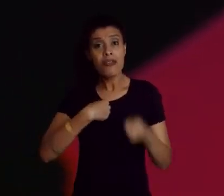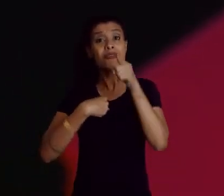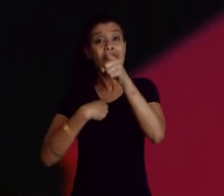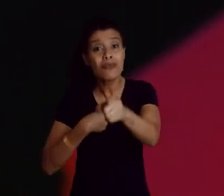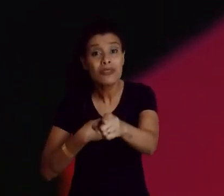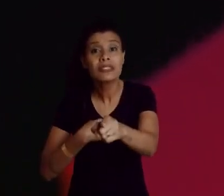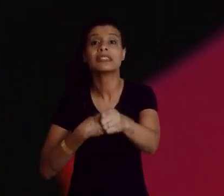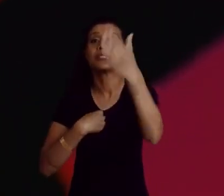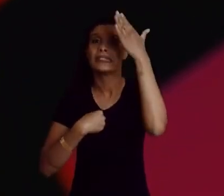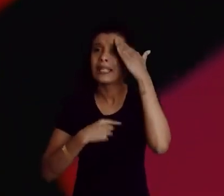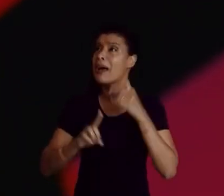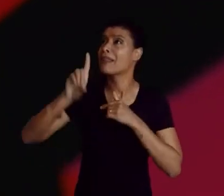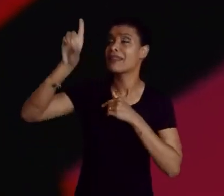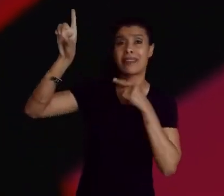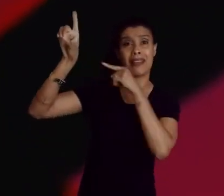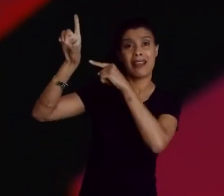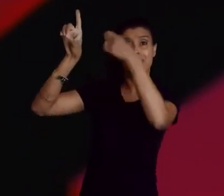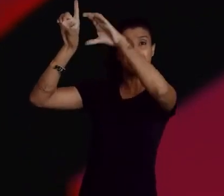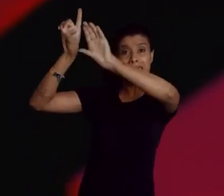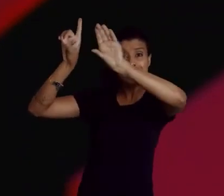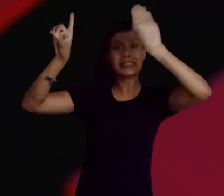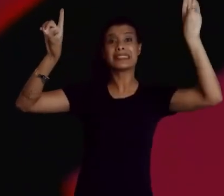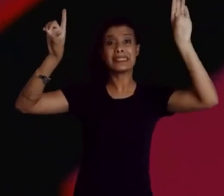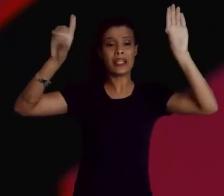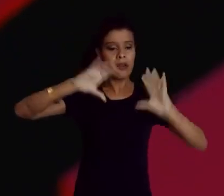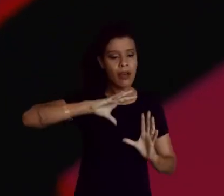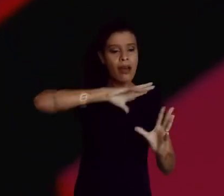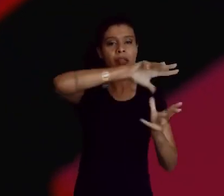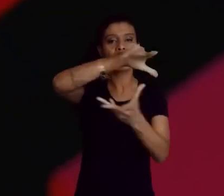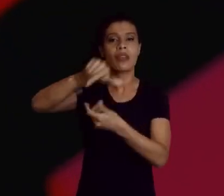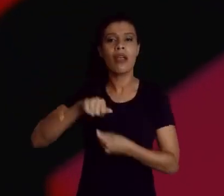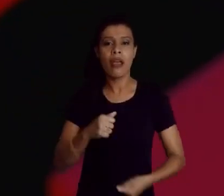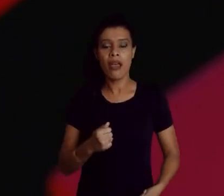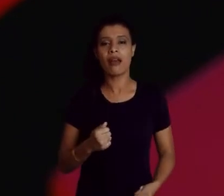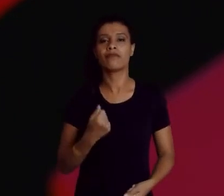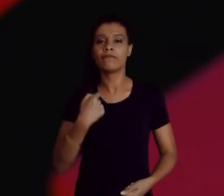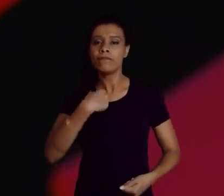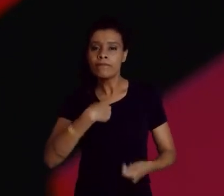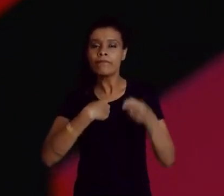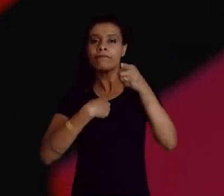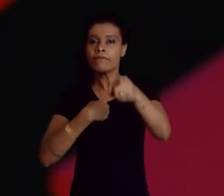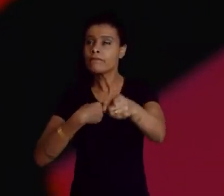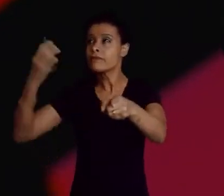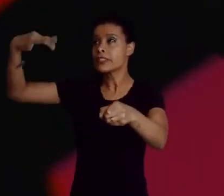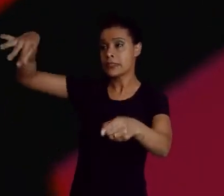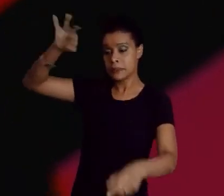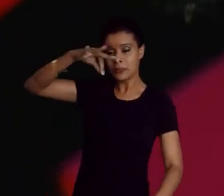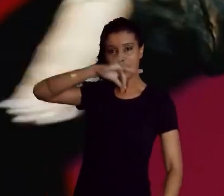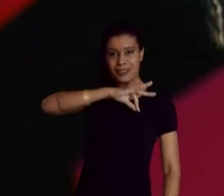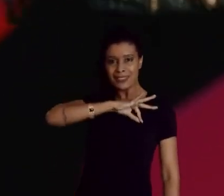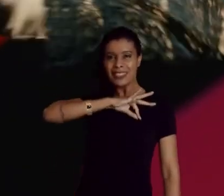um Deus que está nos céus, mas que habita na terra, habita em mim e em você, através do Espírito Santo, que quanto